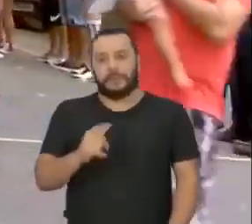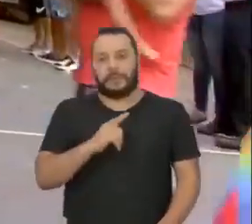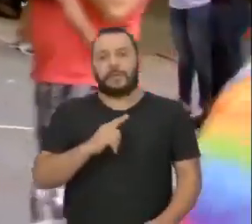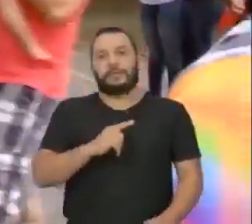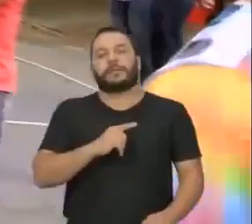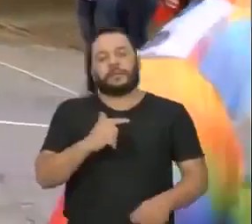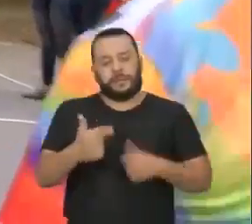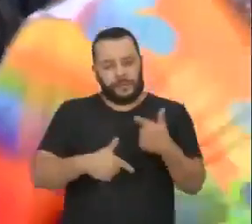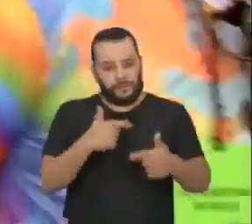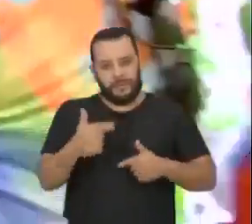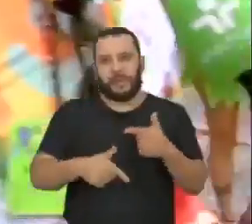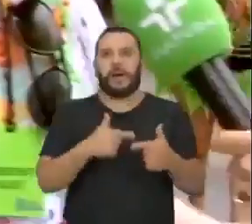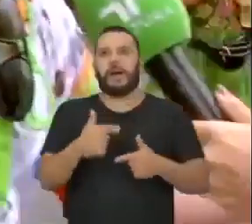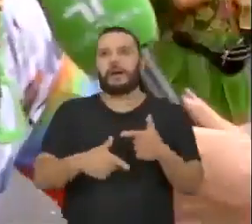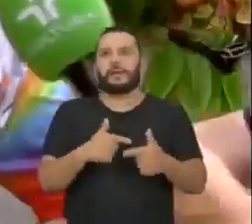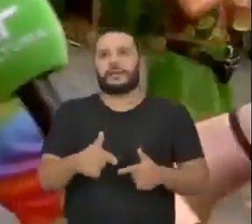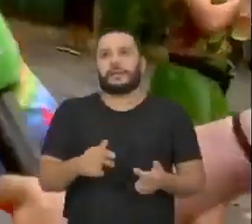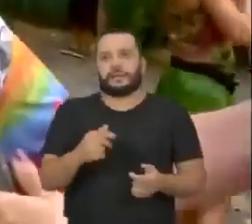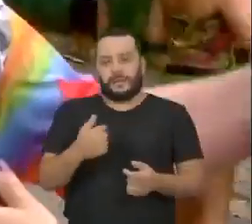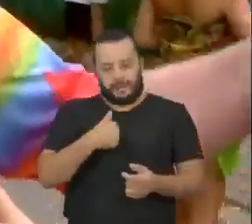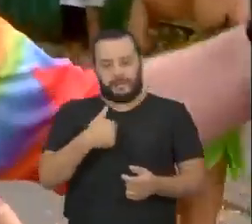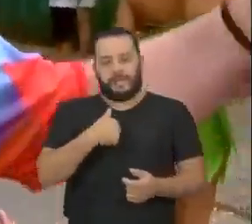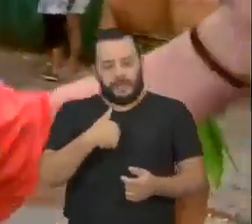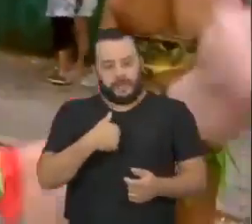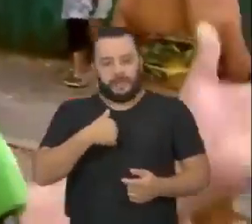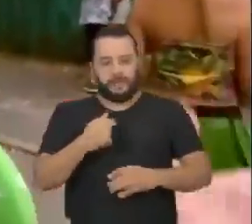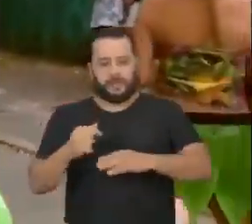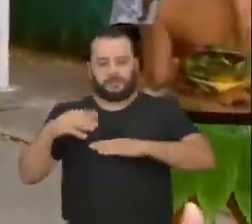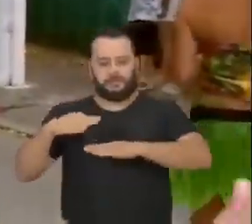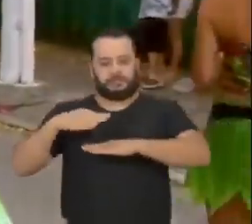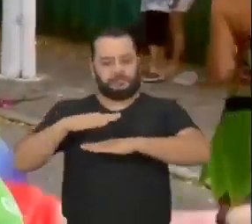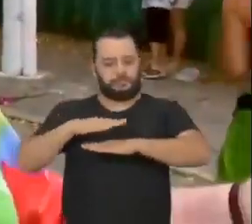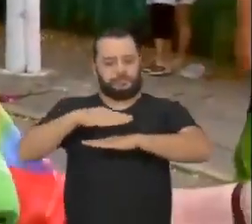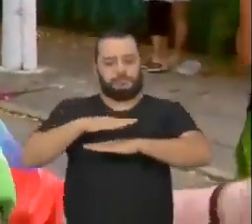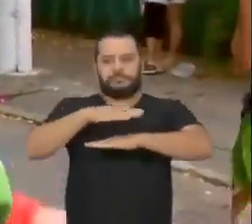trabalho sempre na precisão. Eu pego o minhocão,